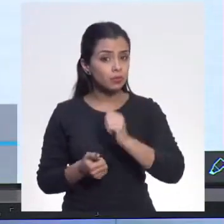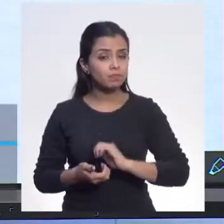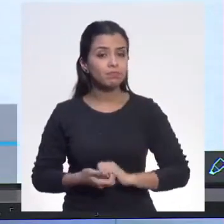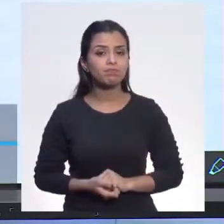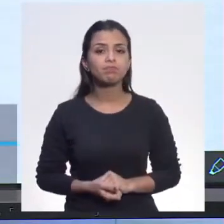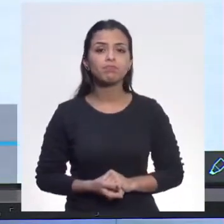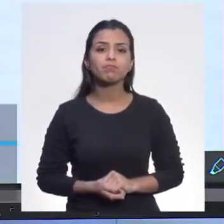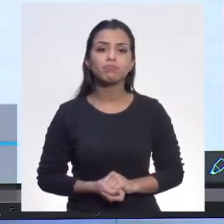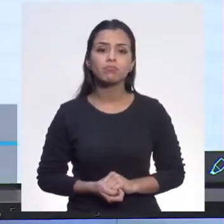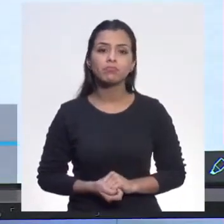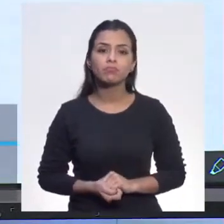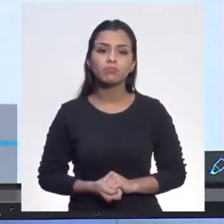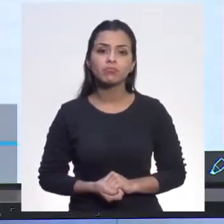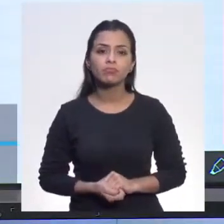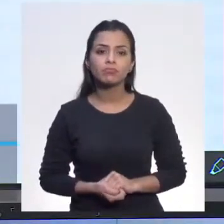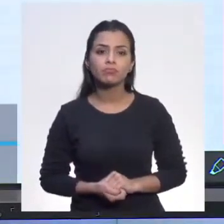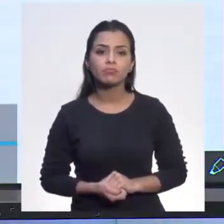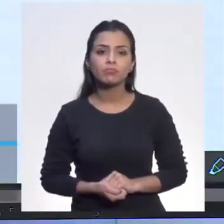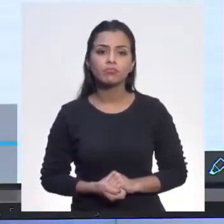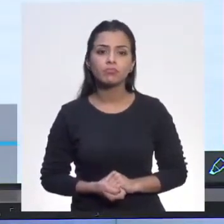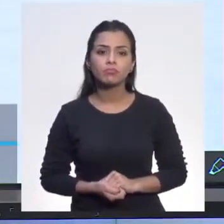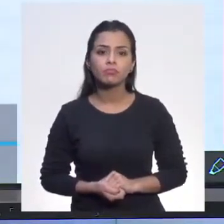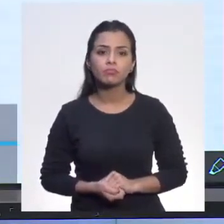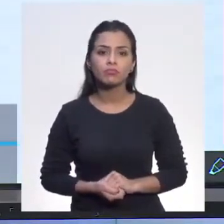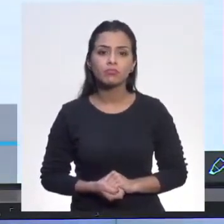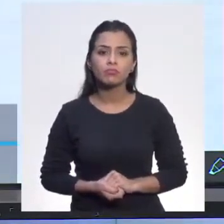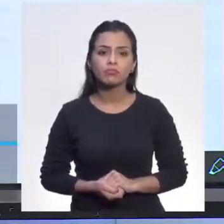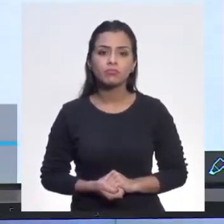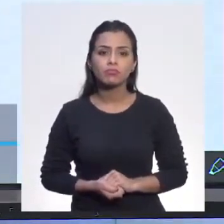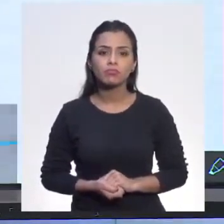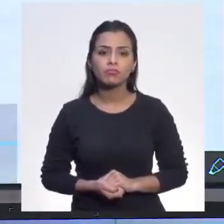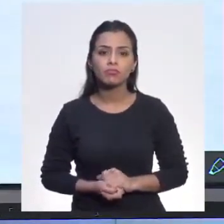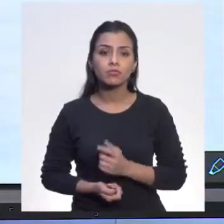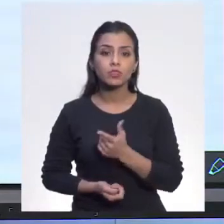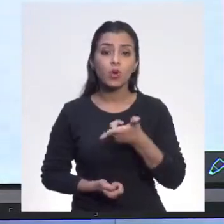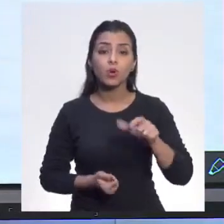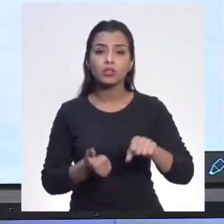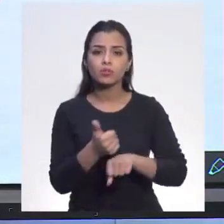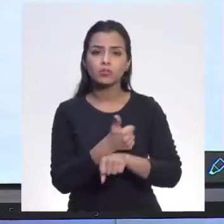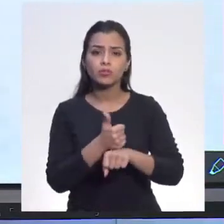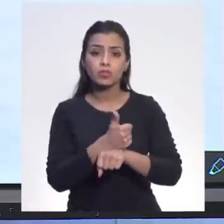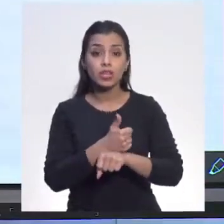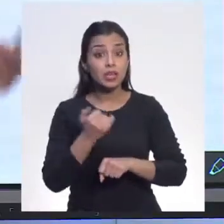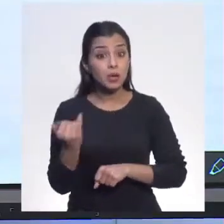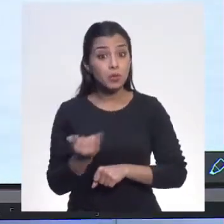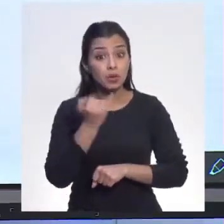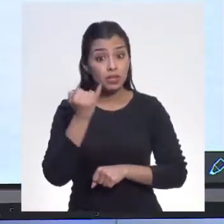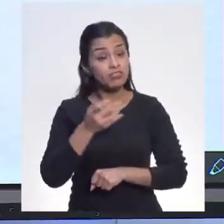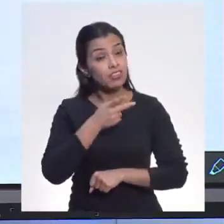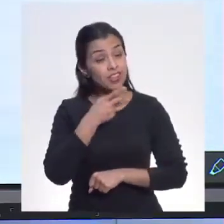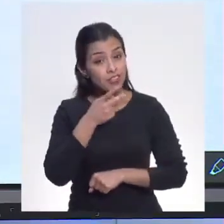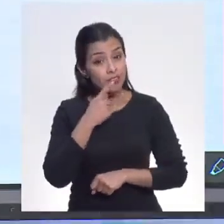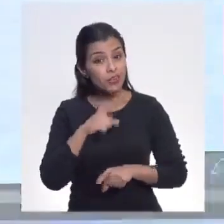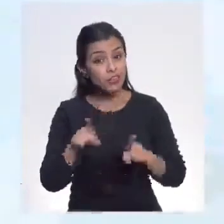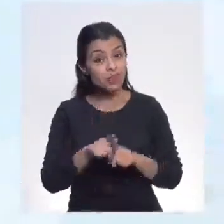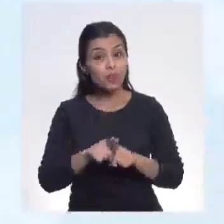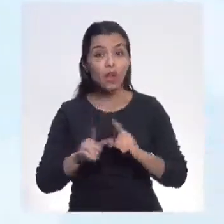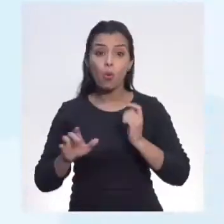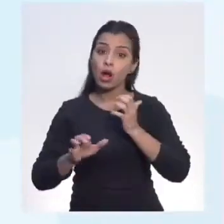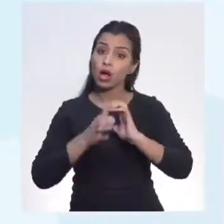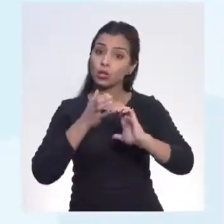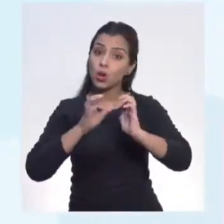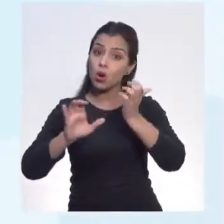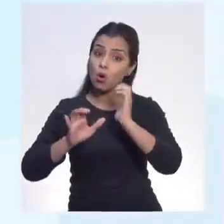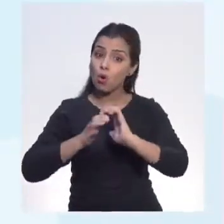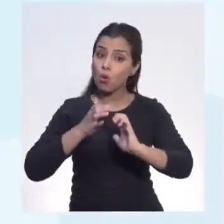Customizando esse instrumento, tornando-o personalizado. Outra profissão importante, né, que os alunos citaram aqui, a profissão de cantor, né?